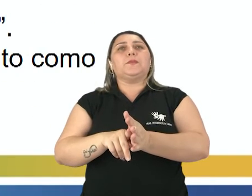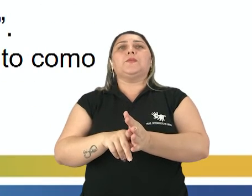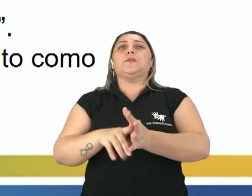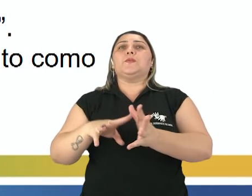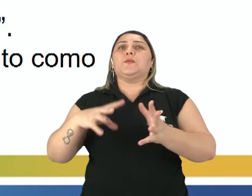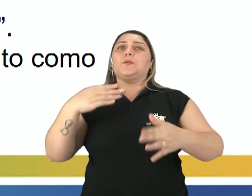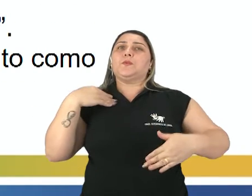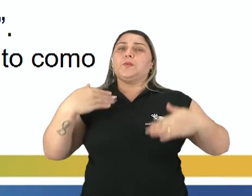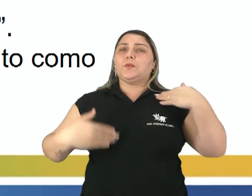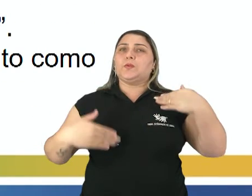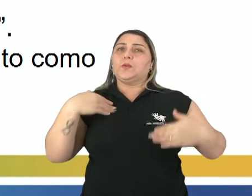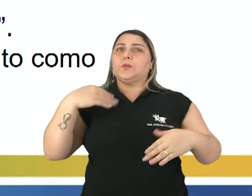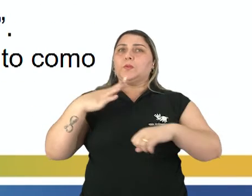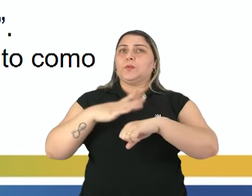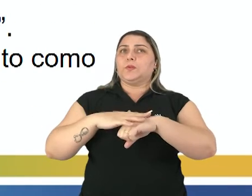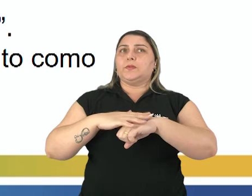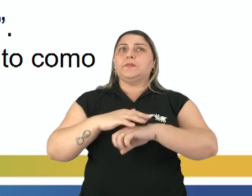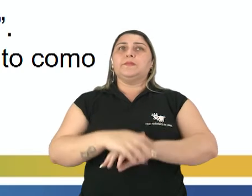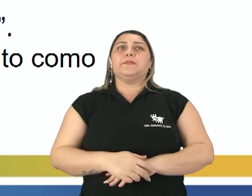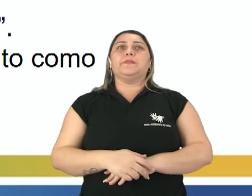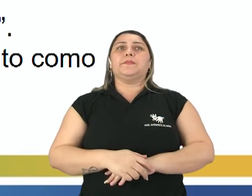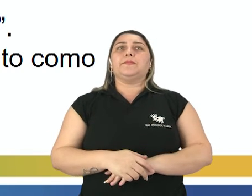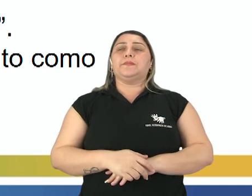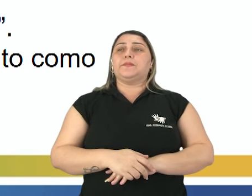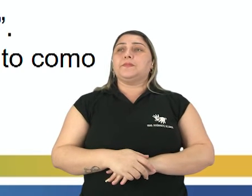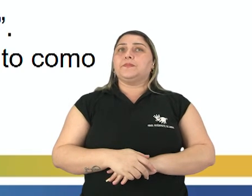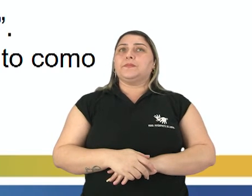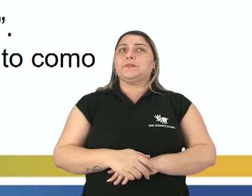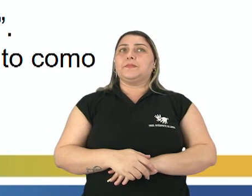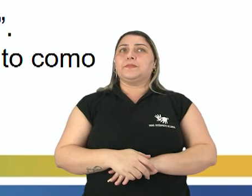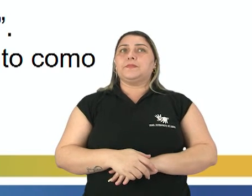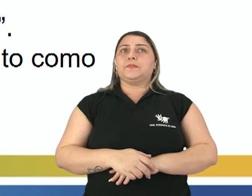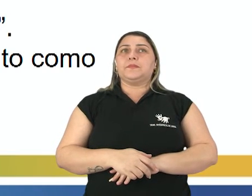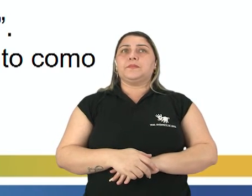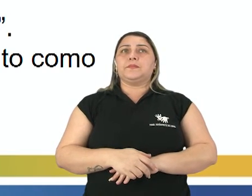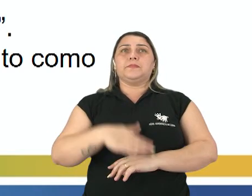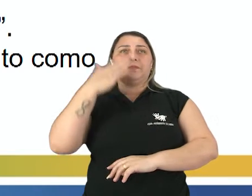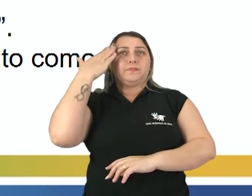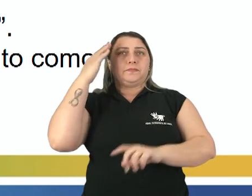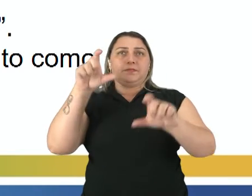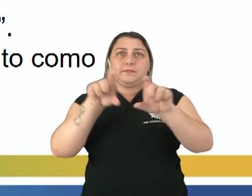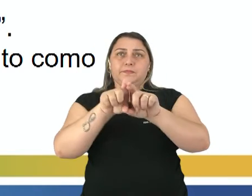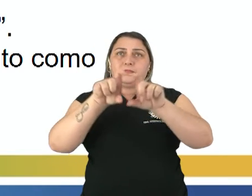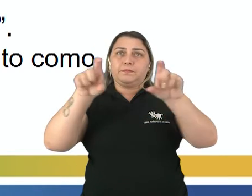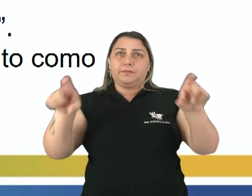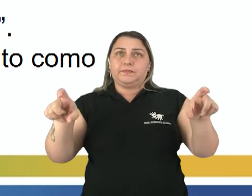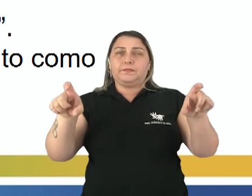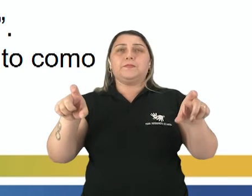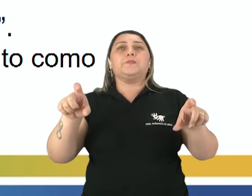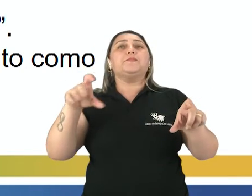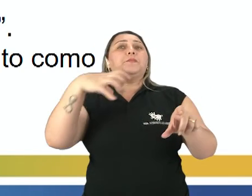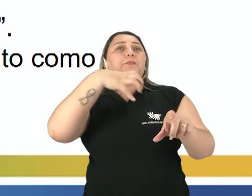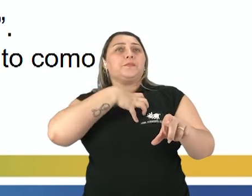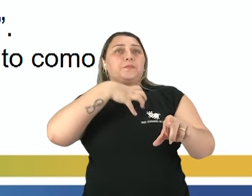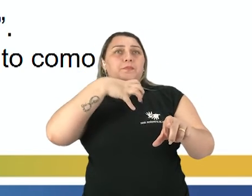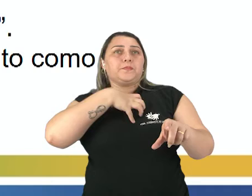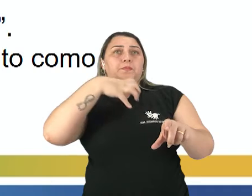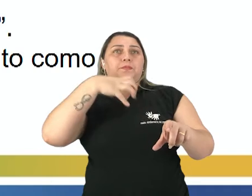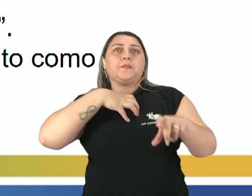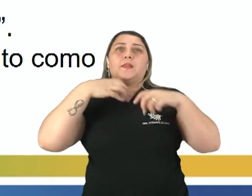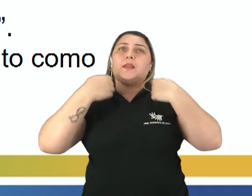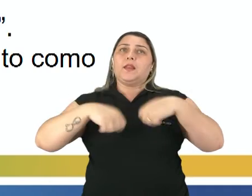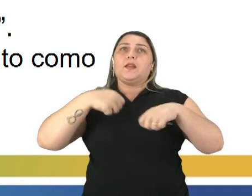infectado. Vamos lá para o nosso comando. Para se entender o trecho com uma unidade de sentido, é preciso que o